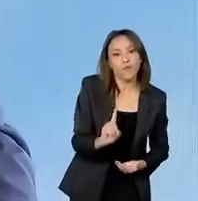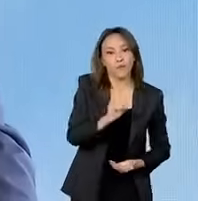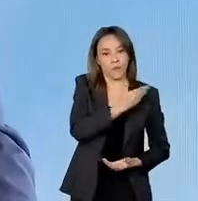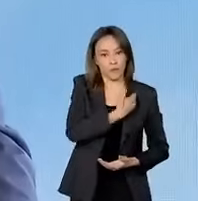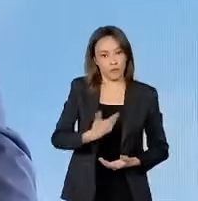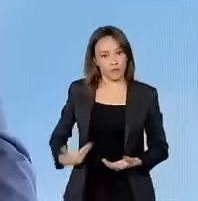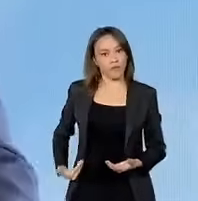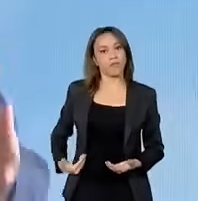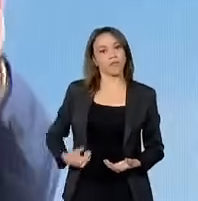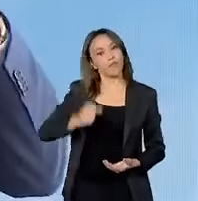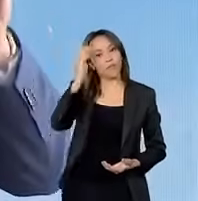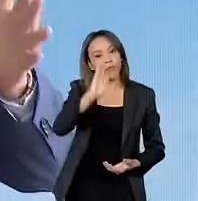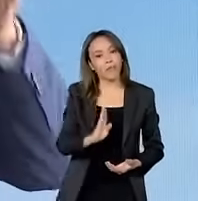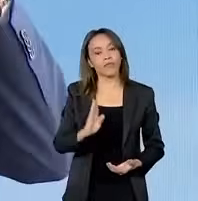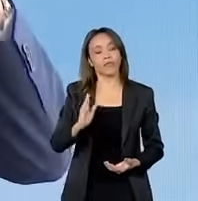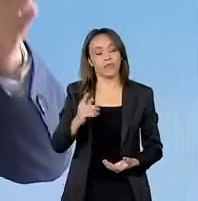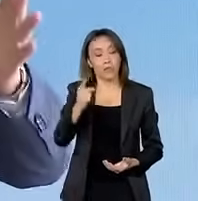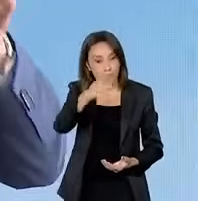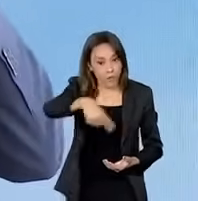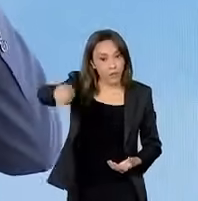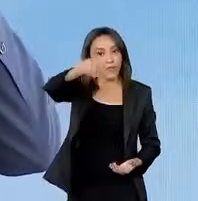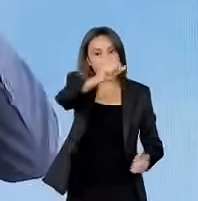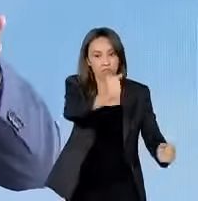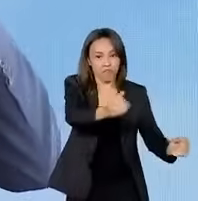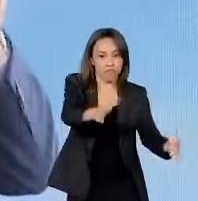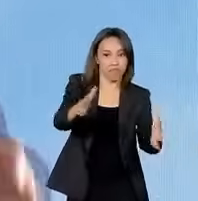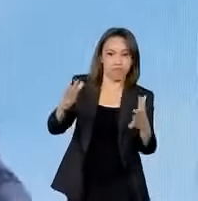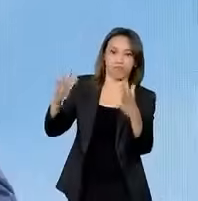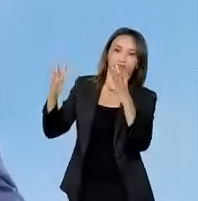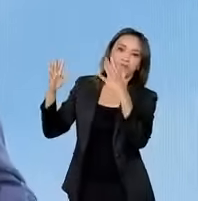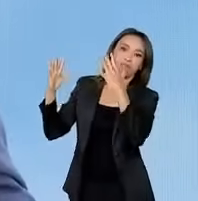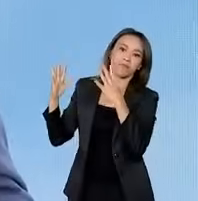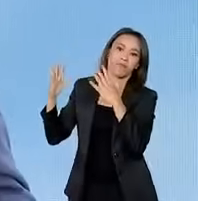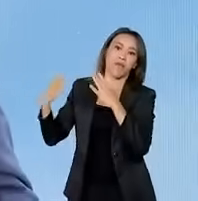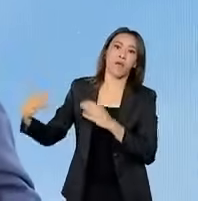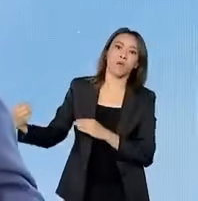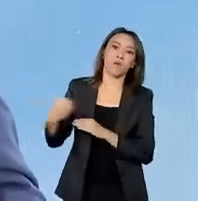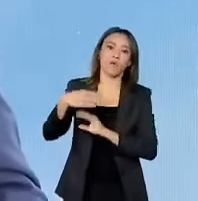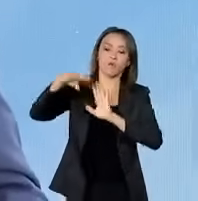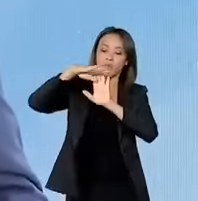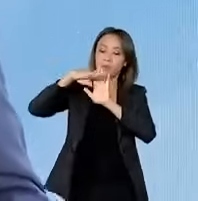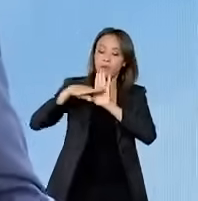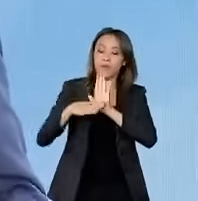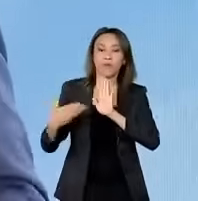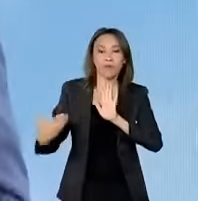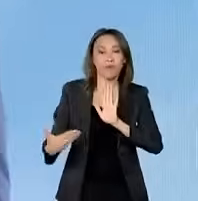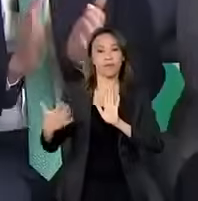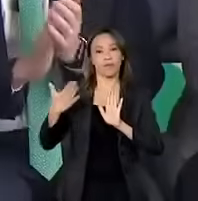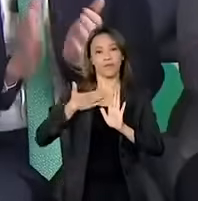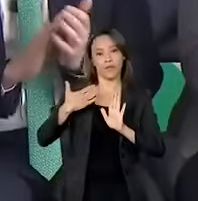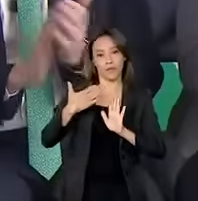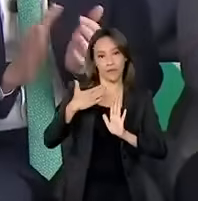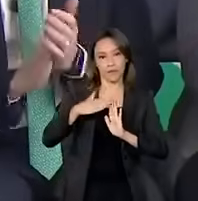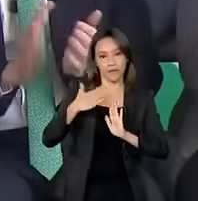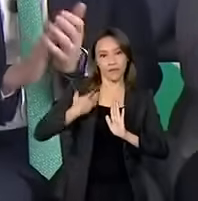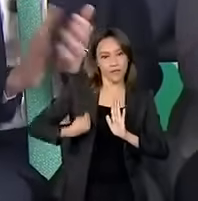voltou. Então, uma salva de palmas ao novo Minha Casa, Minha Vida, que retorna hoje.